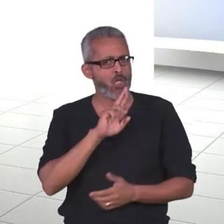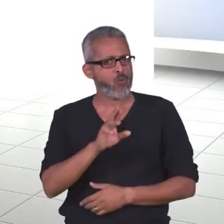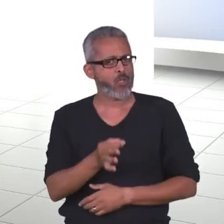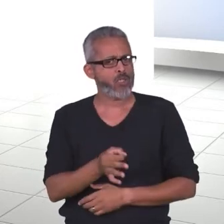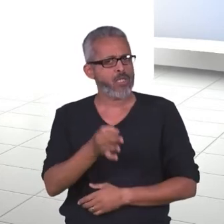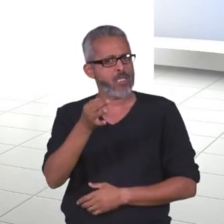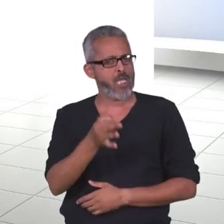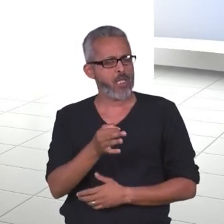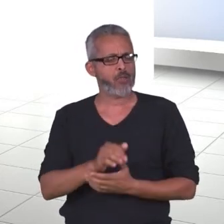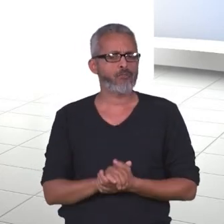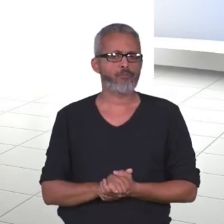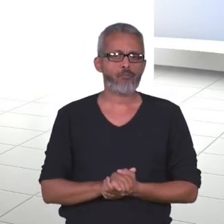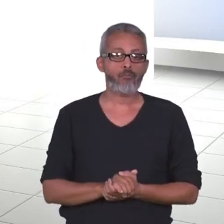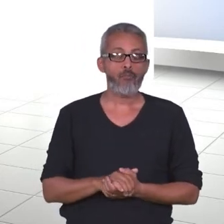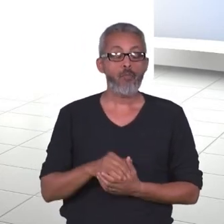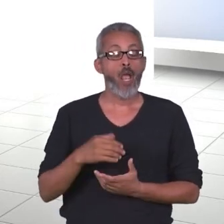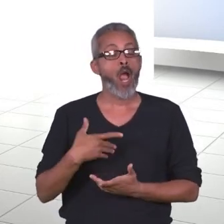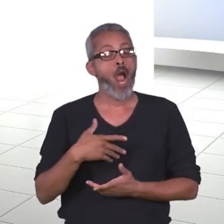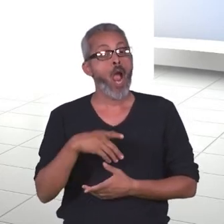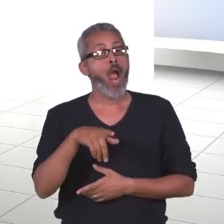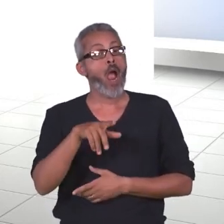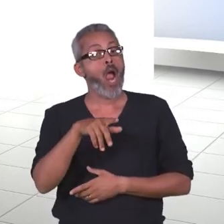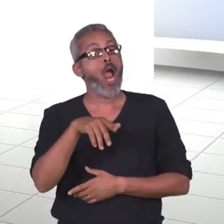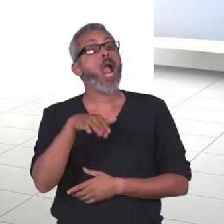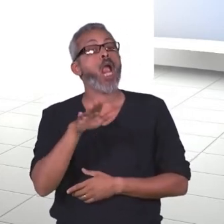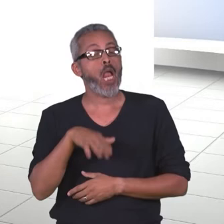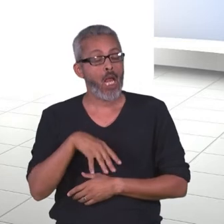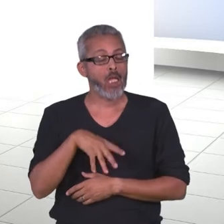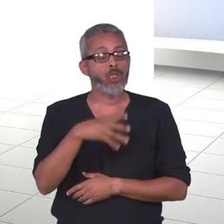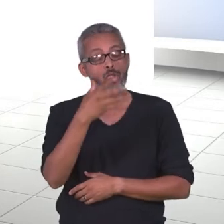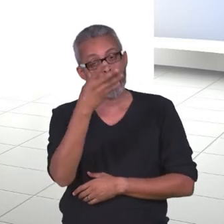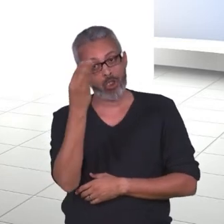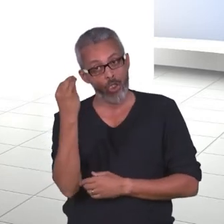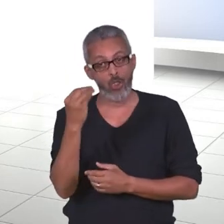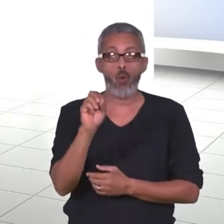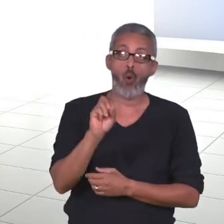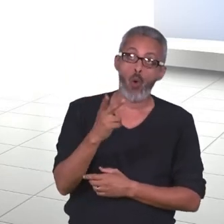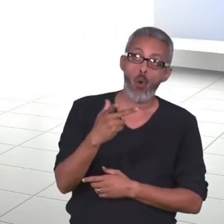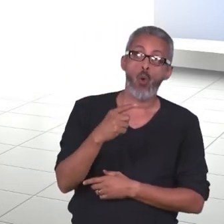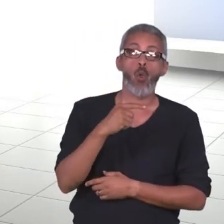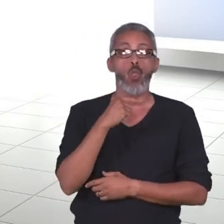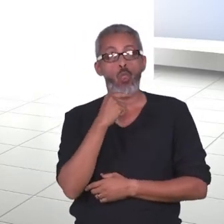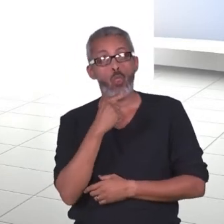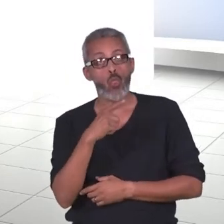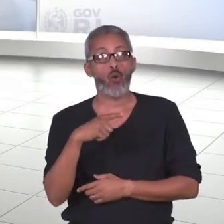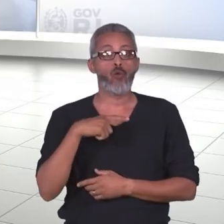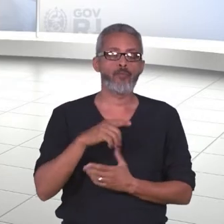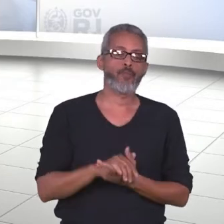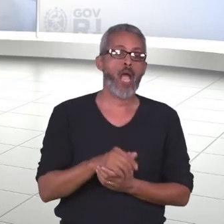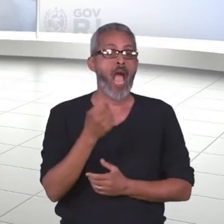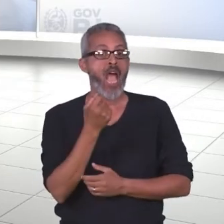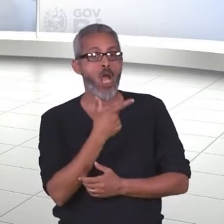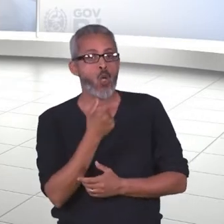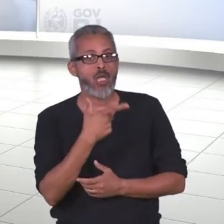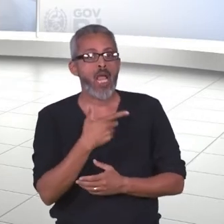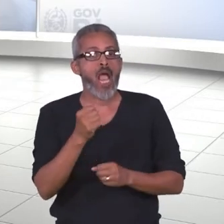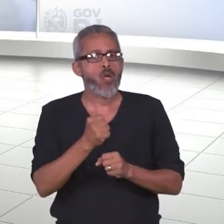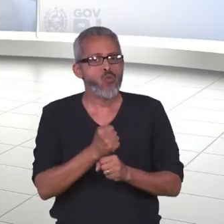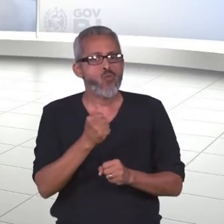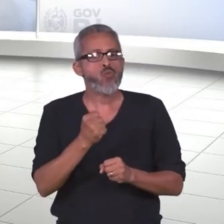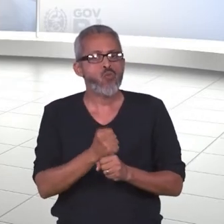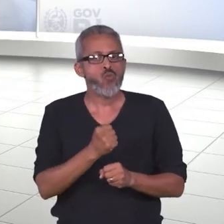o enunciado dela. Agora, vamos às informações contidas nesse enunciado. Vamos observar